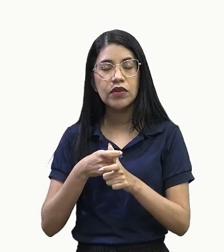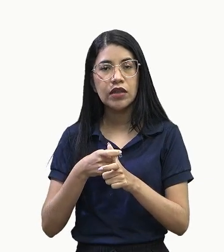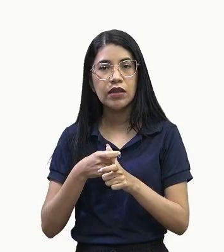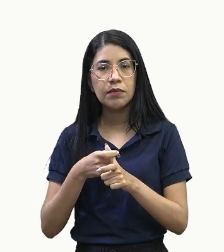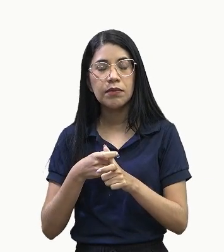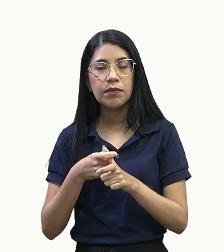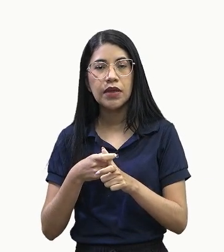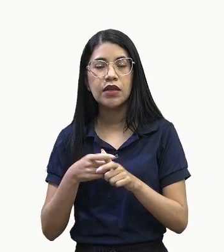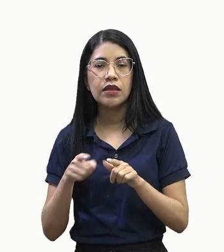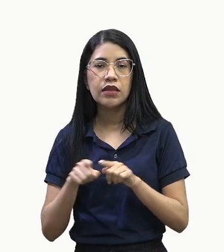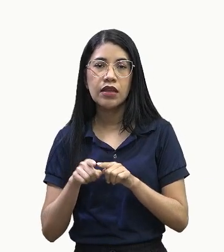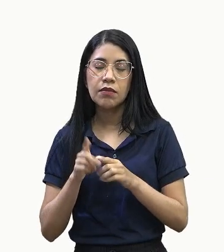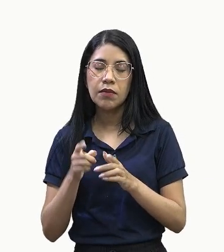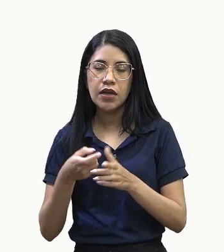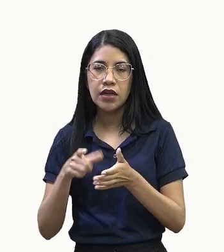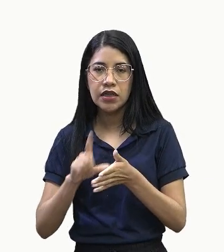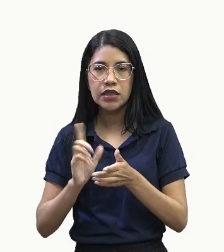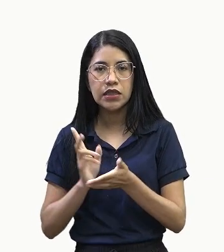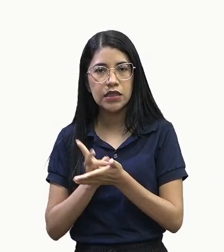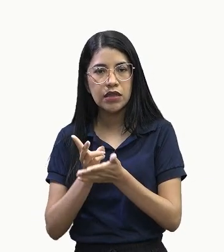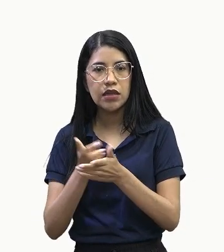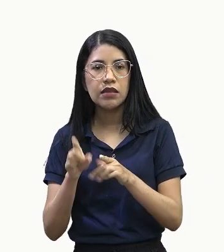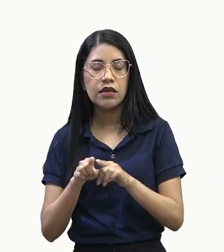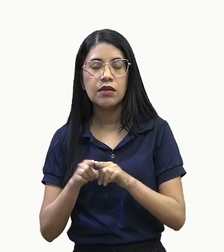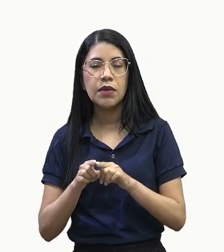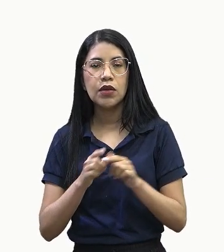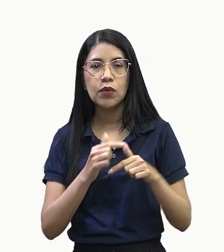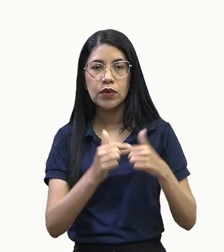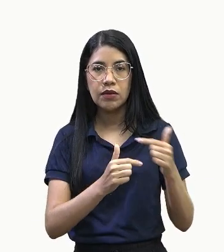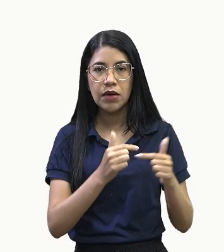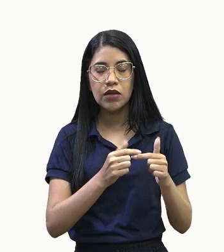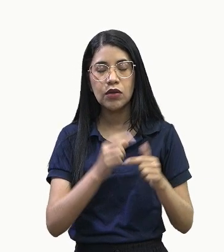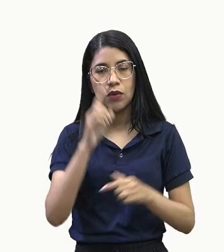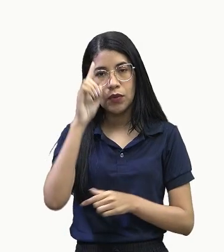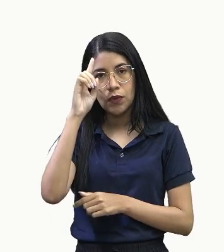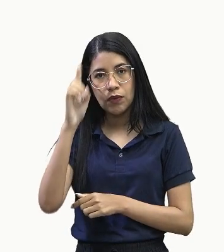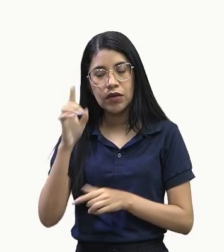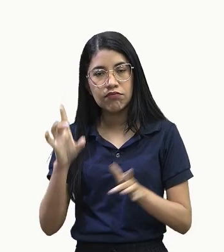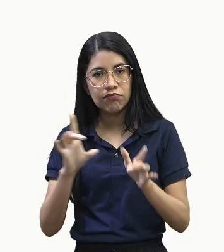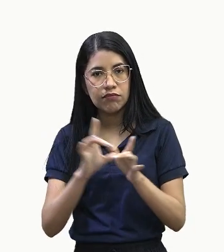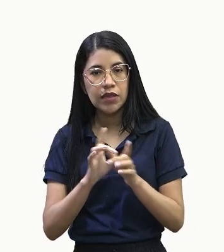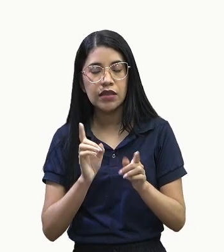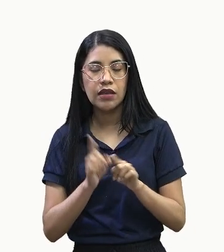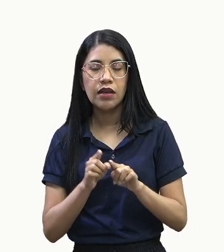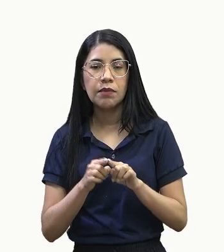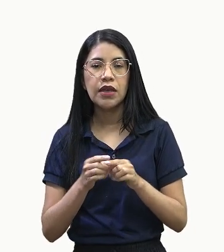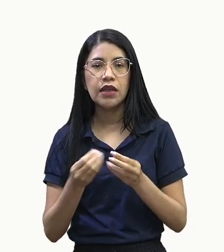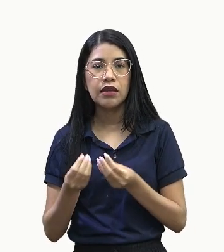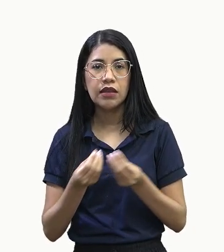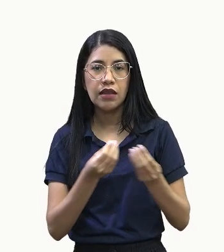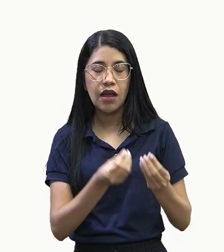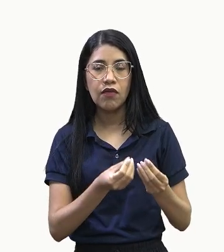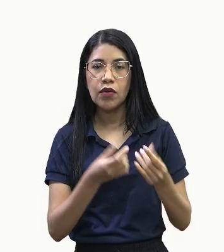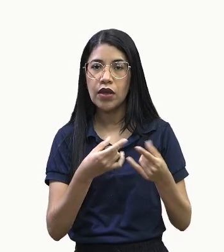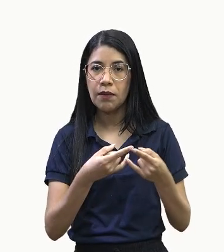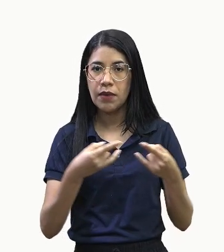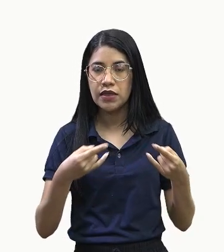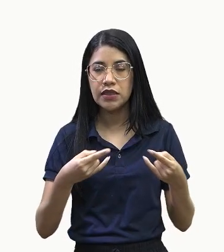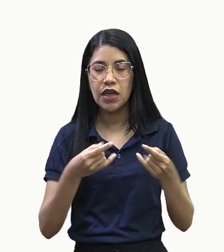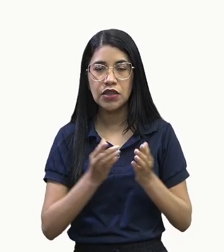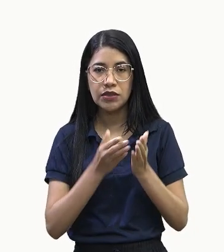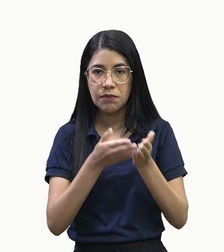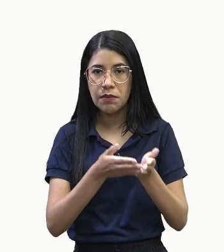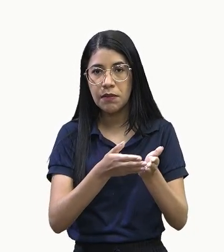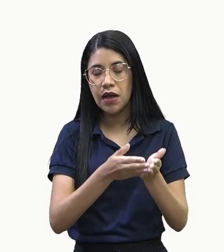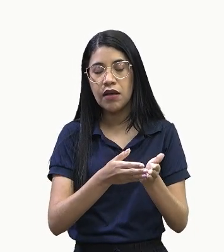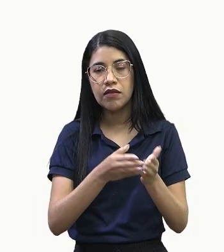prévio e contínuo do seringueiro com o patrão, a começar pelo fornecimento das passagens, ou seja, o